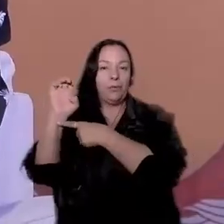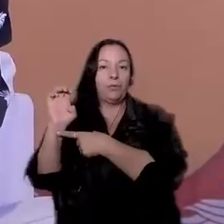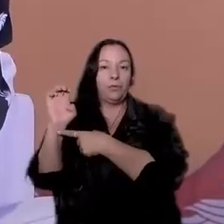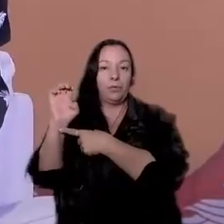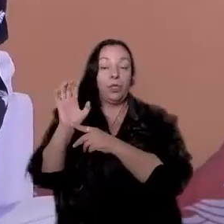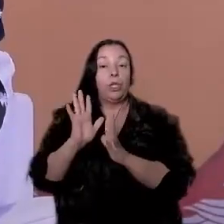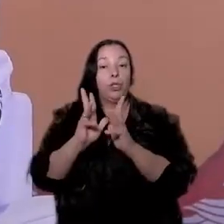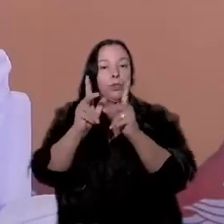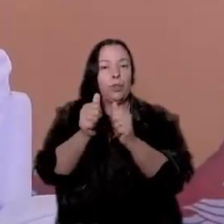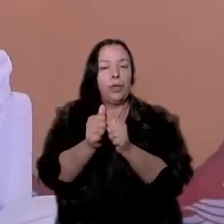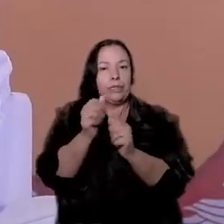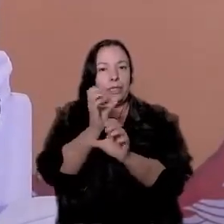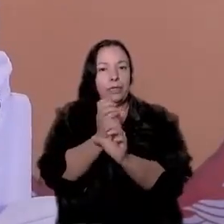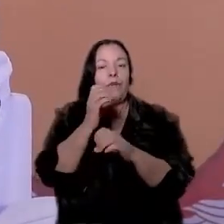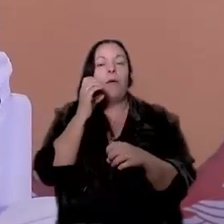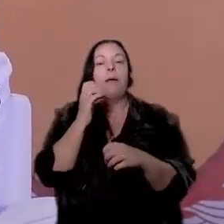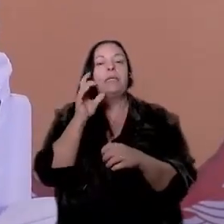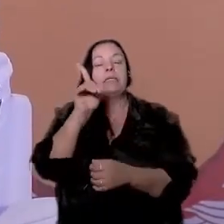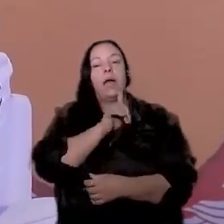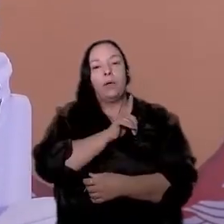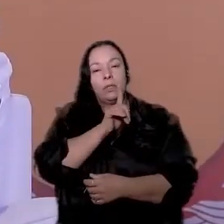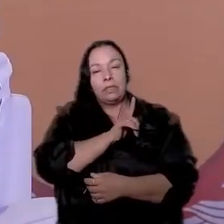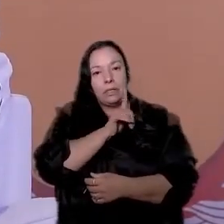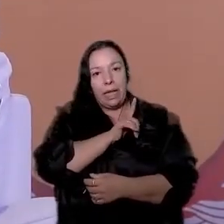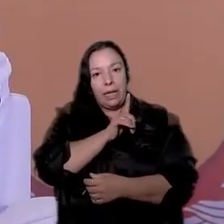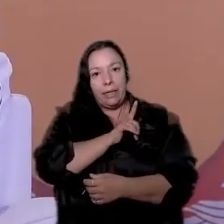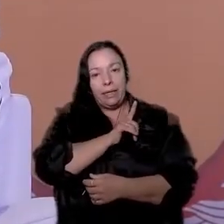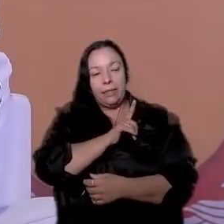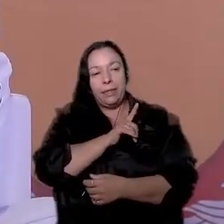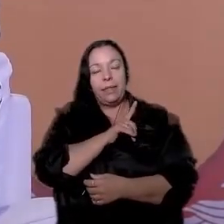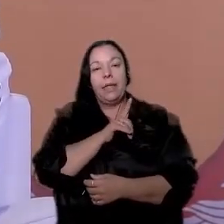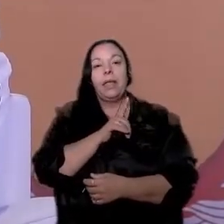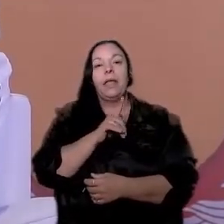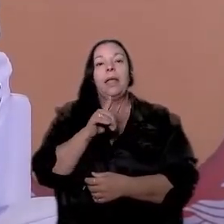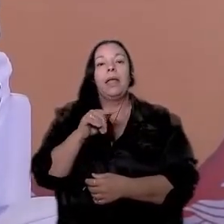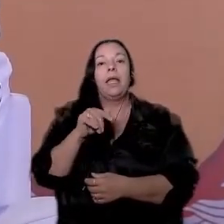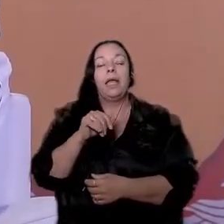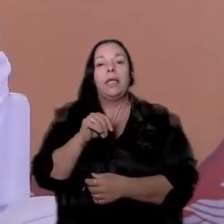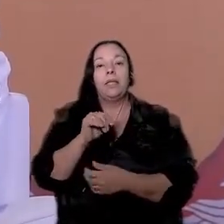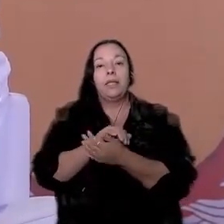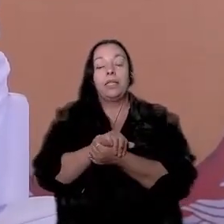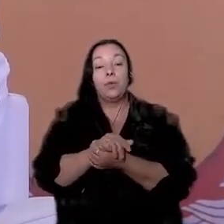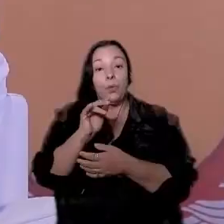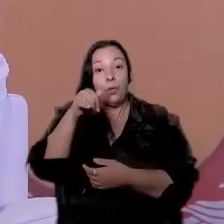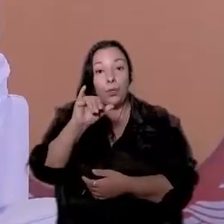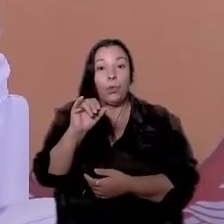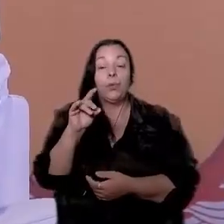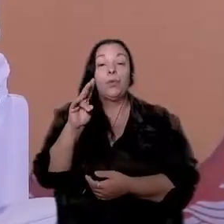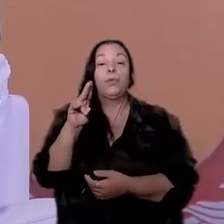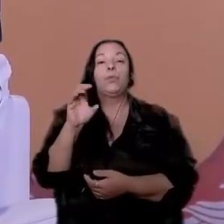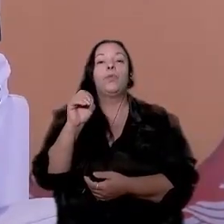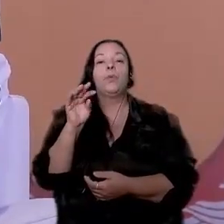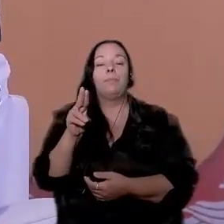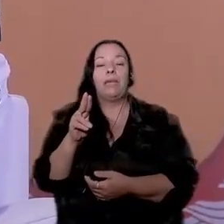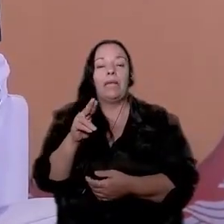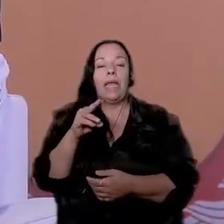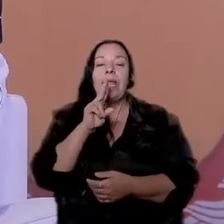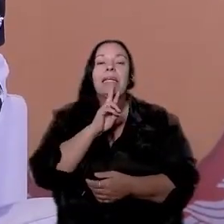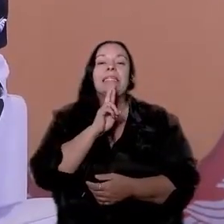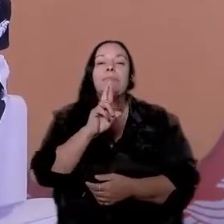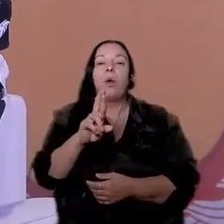E todas essas formações têm transmissão pelo YouTube e tem gente de plantão respondendo pergunta no